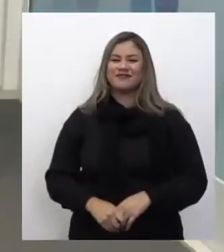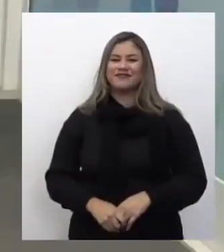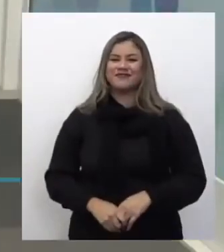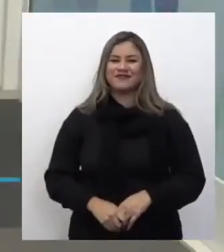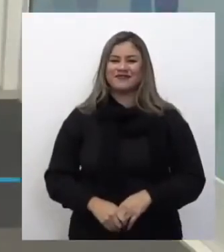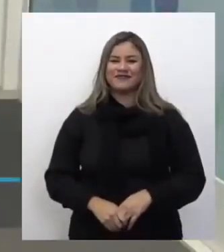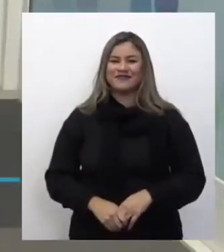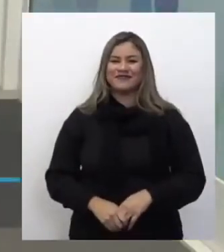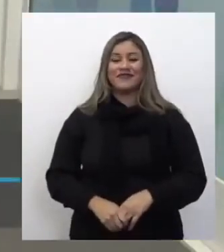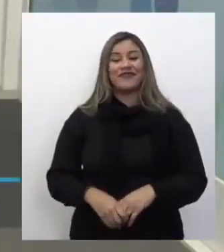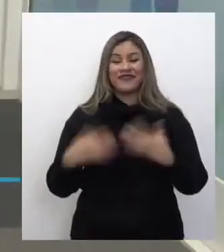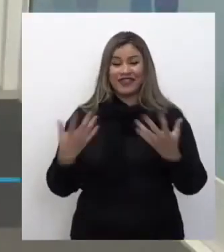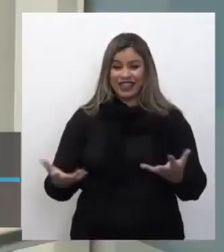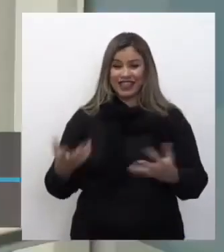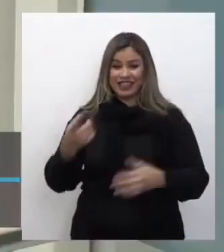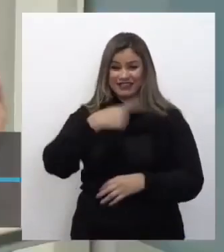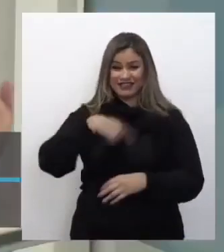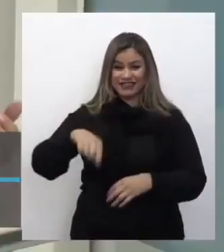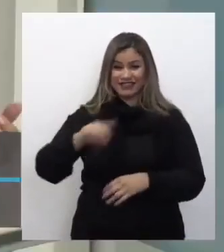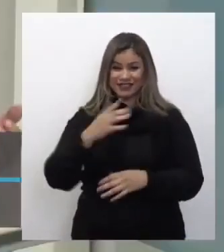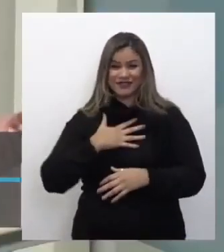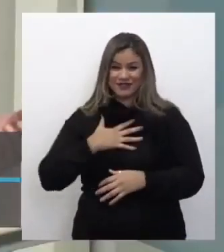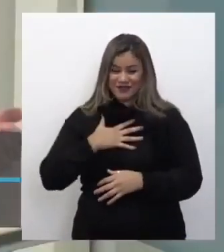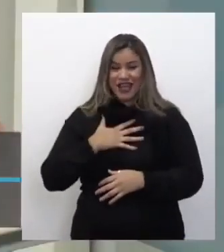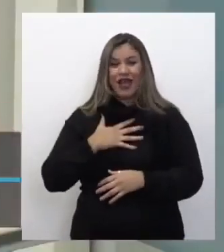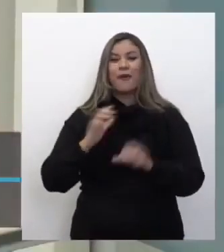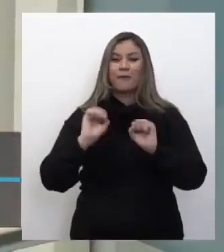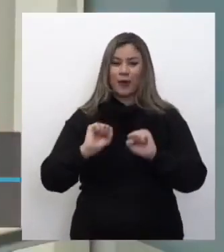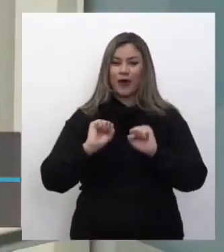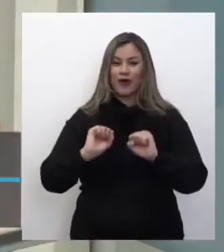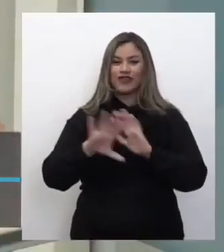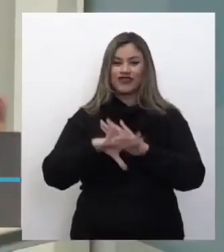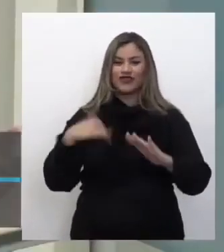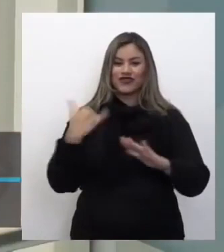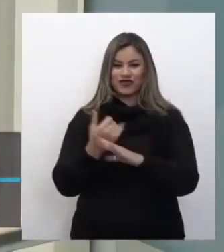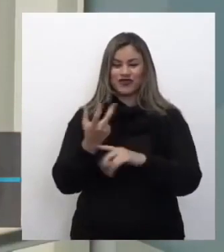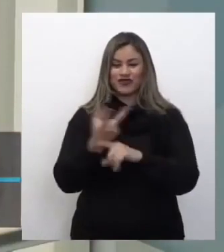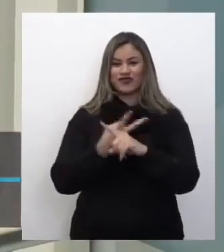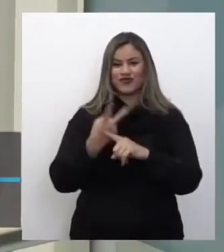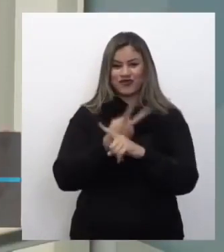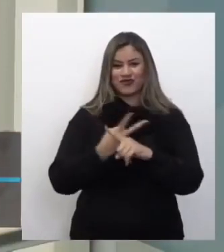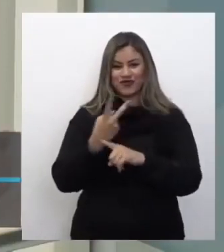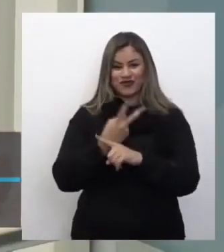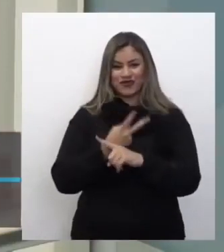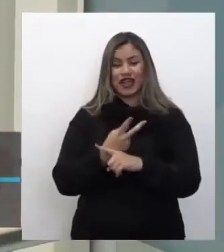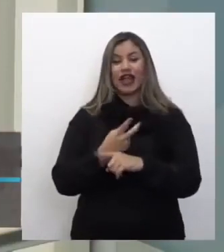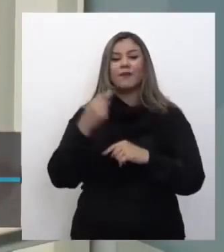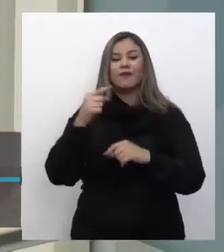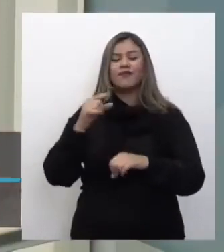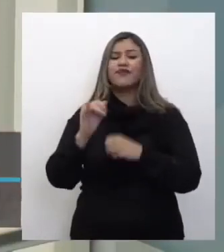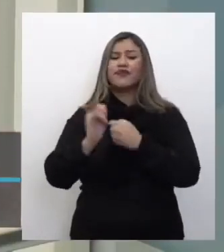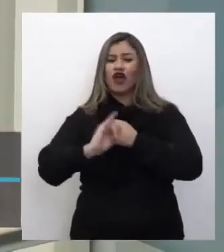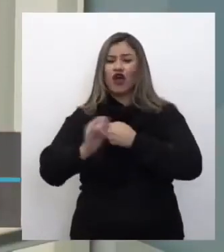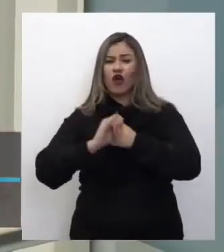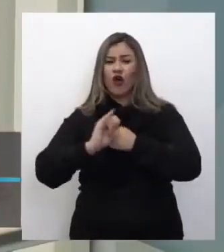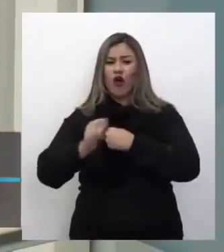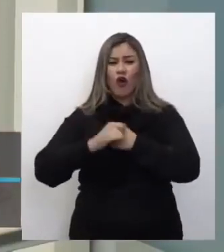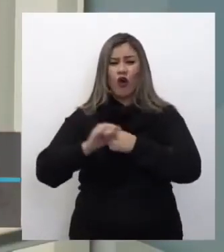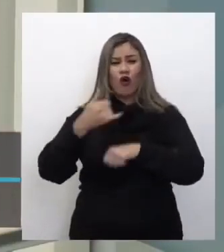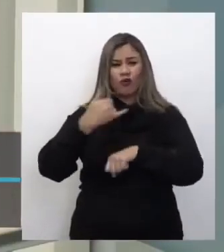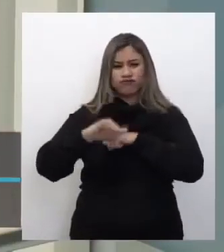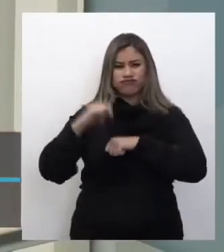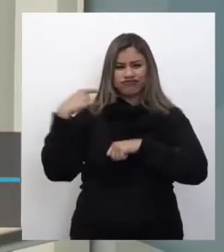E aí, turma, curtiram a peça? Podem terminar de assistir se vocês quiserem depois. Como eu disse, chama Deu a Louca nos Contos de Fadas. É